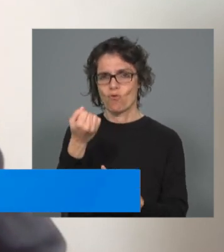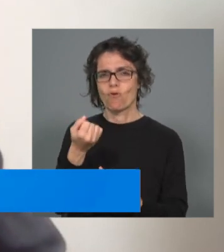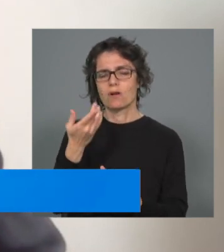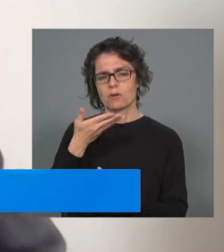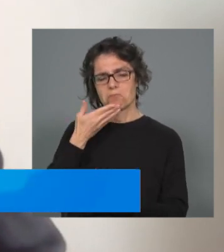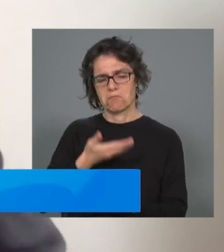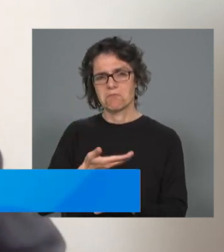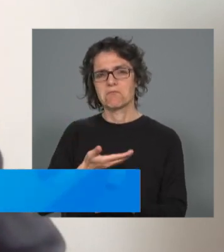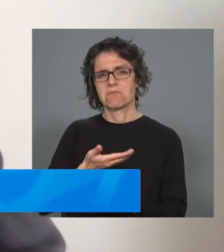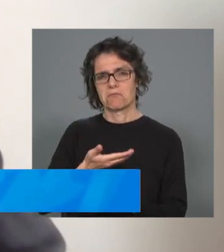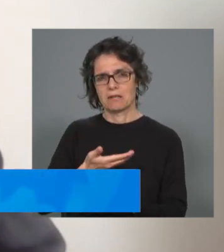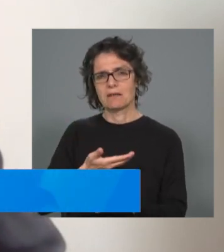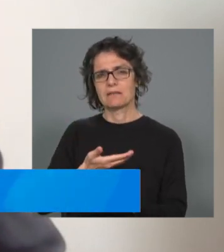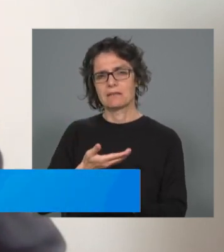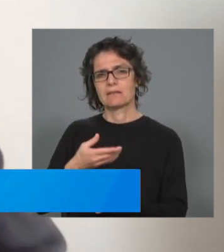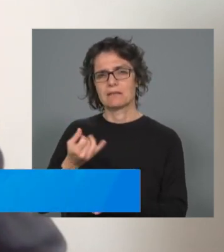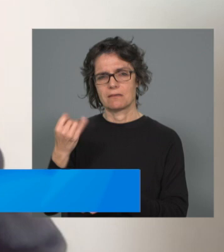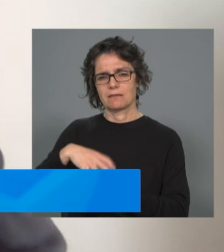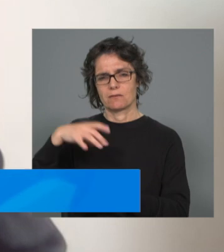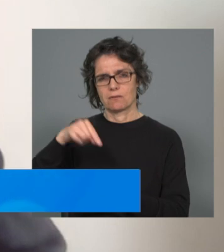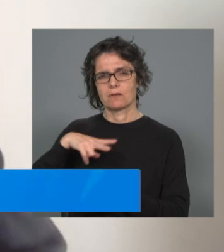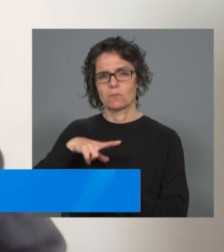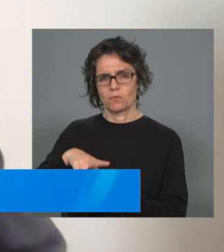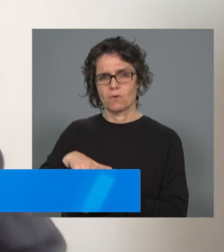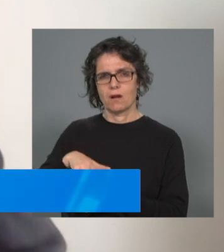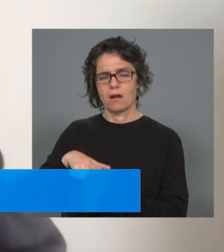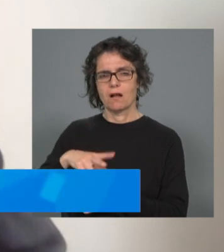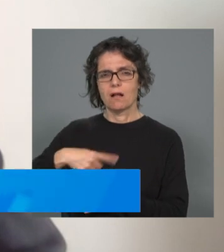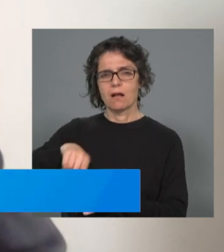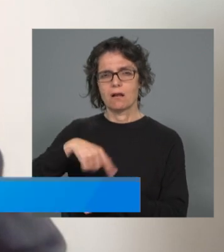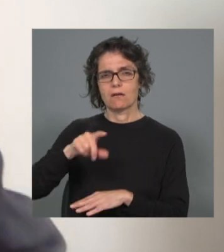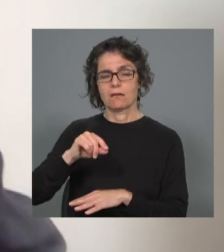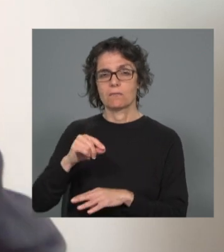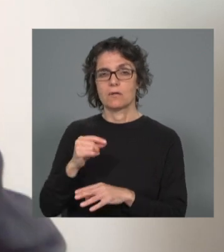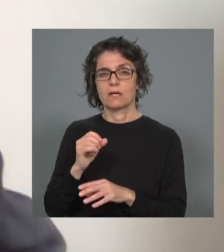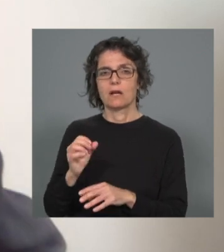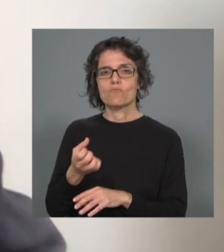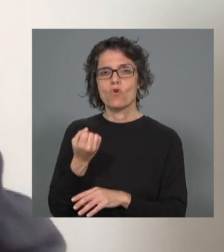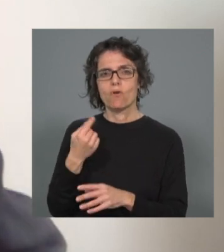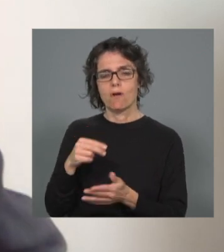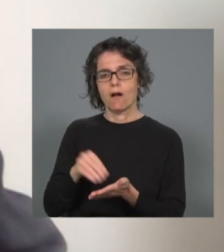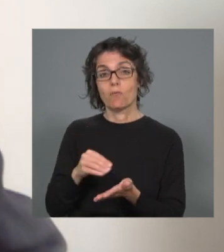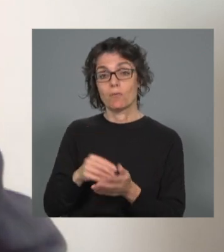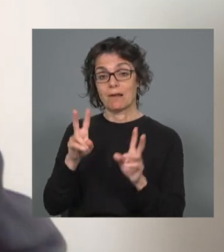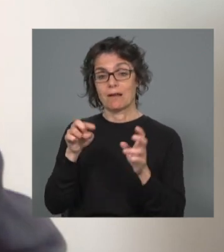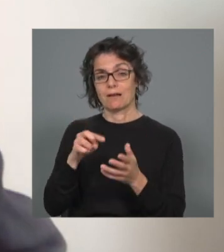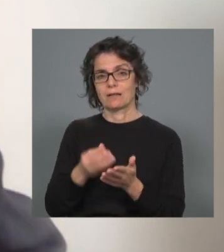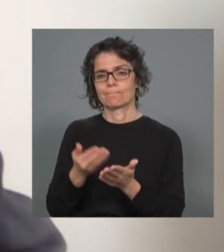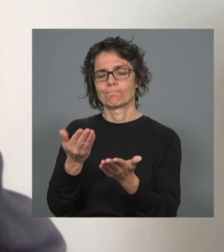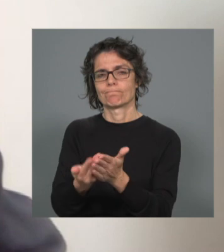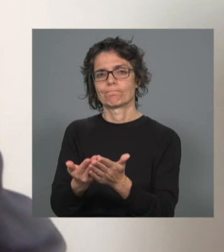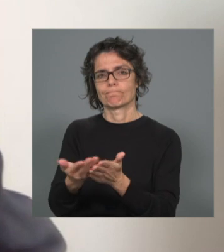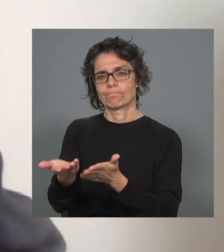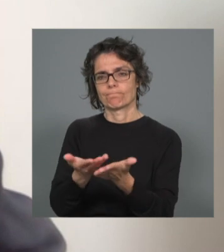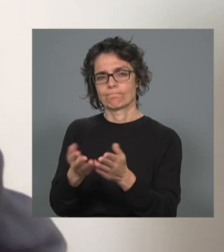maturidade institucional em Portugal, de ter colocado a pobreza em cima da mesa das